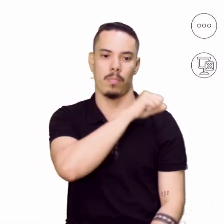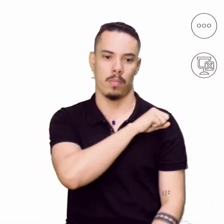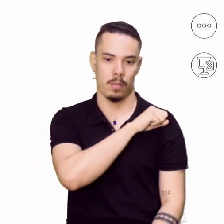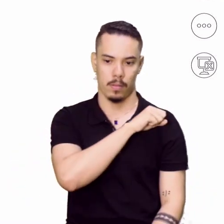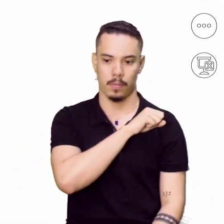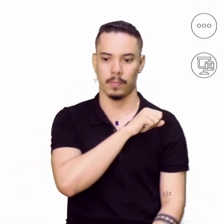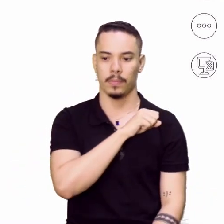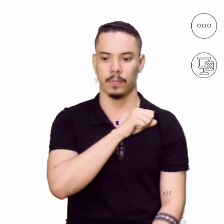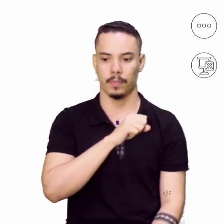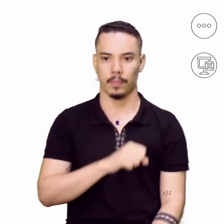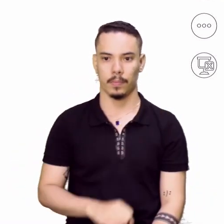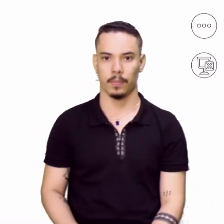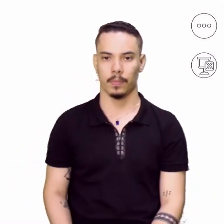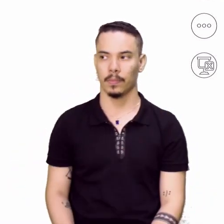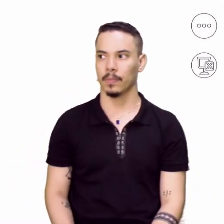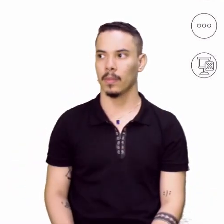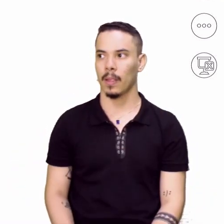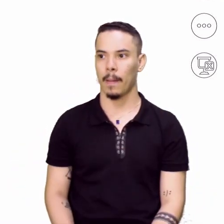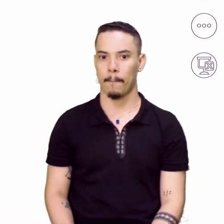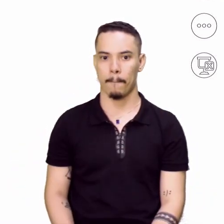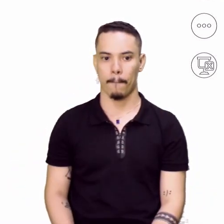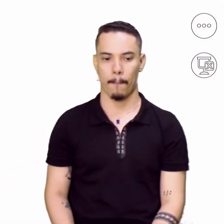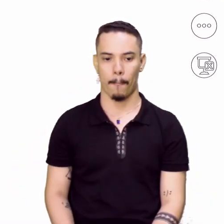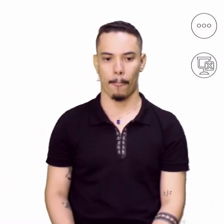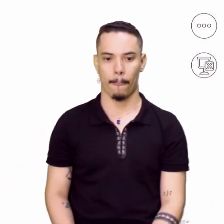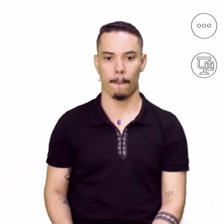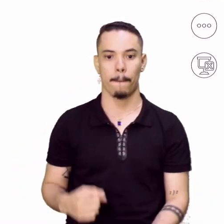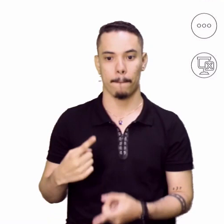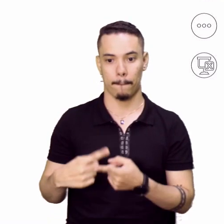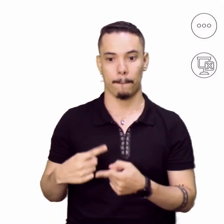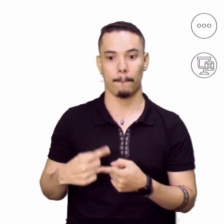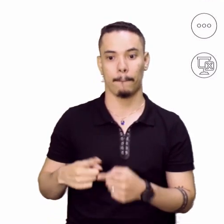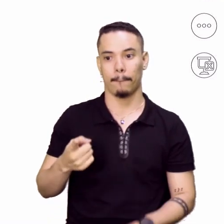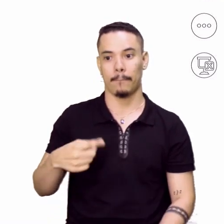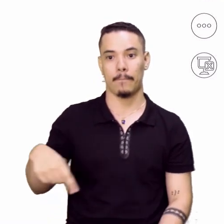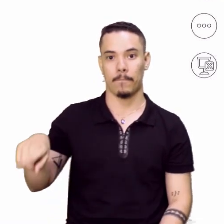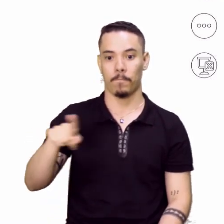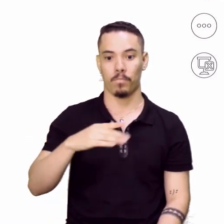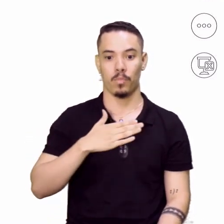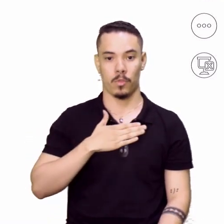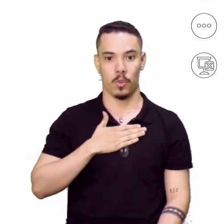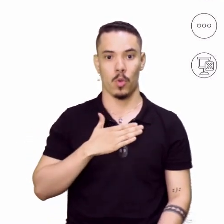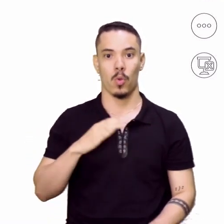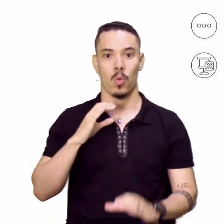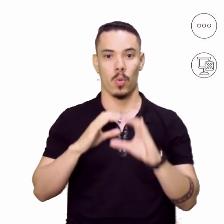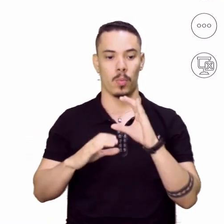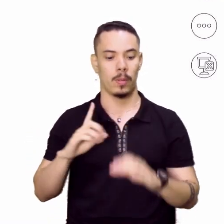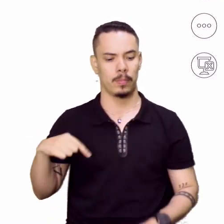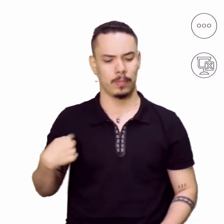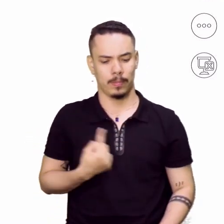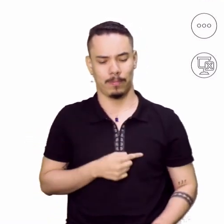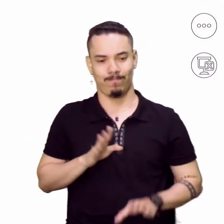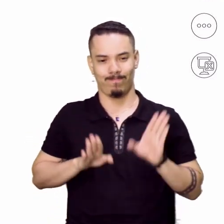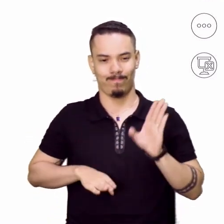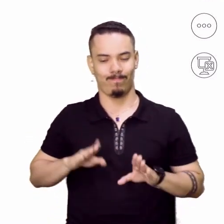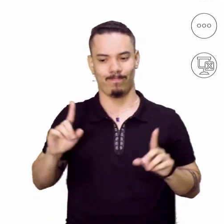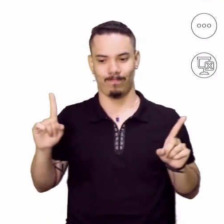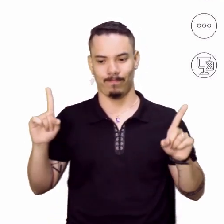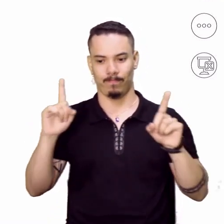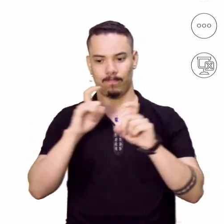assim né É como eles gostam de se comunicar panto pra gente pode desparecer um pouquinho difícil